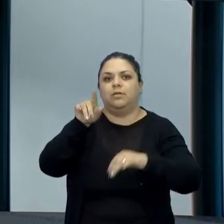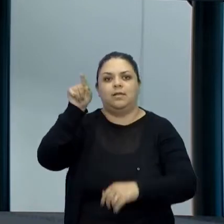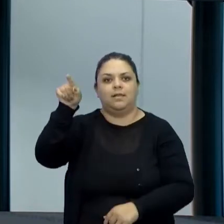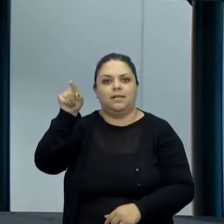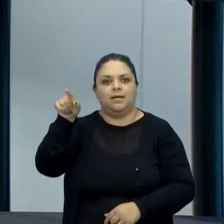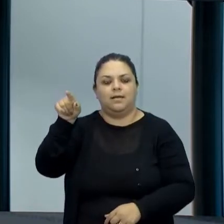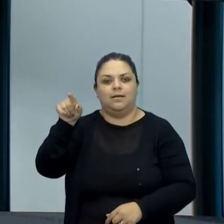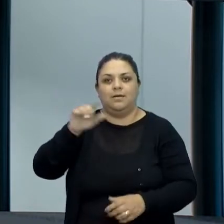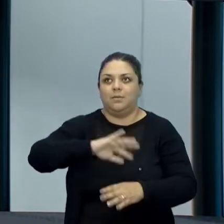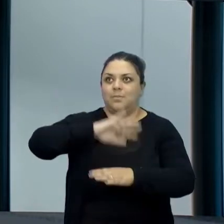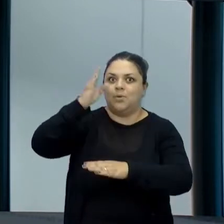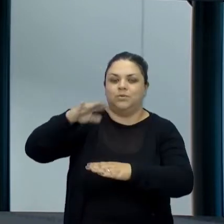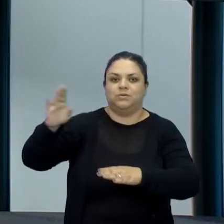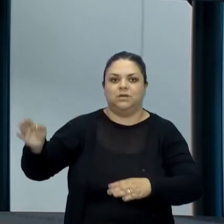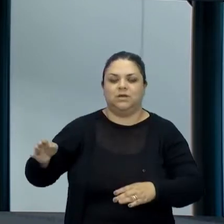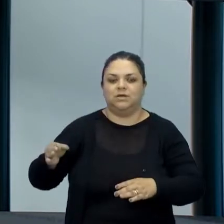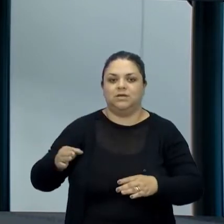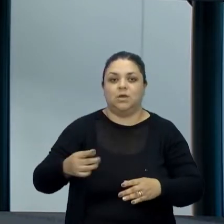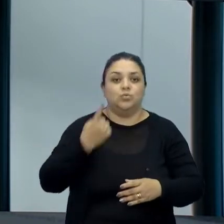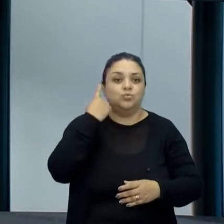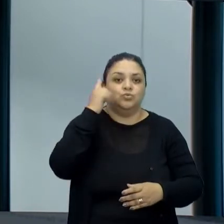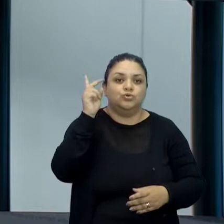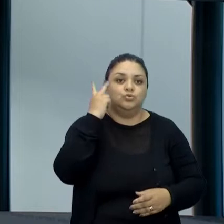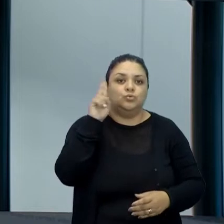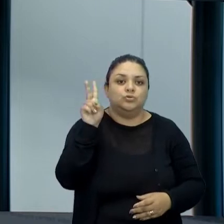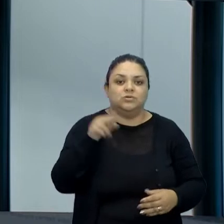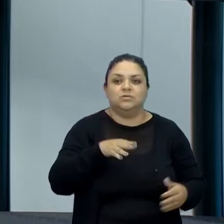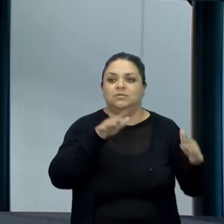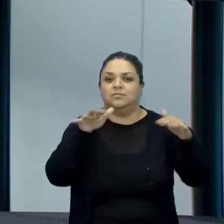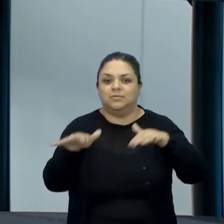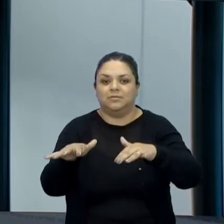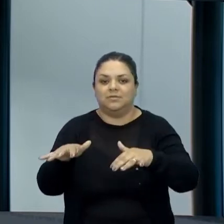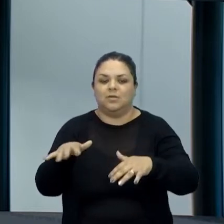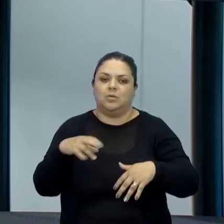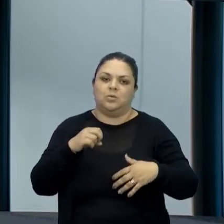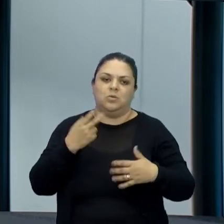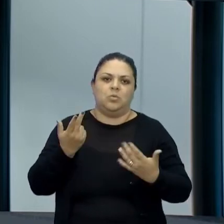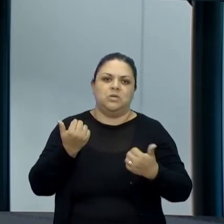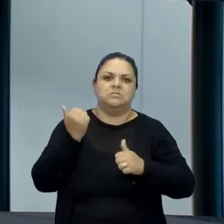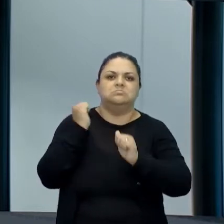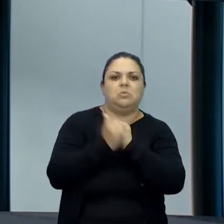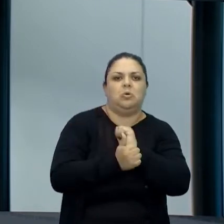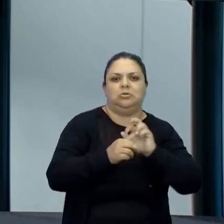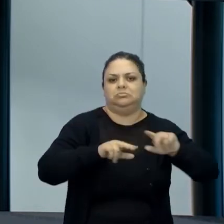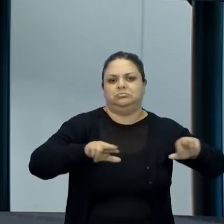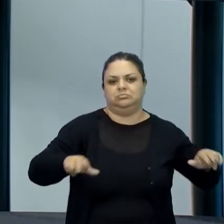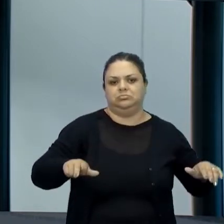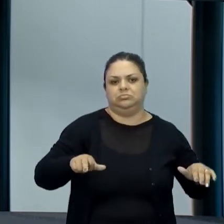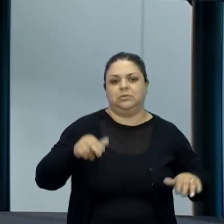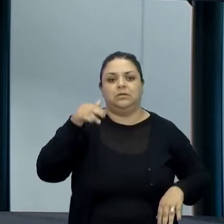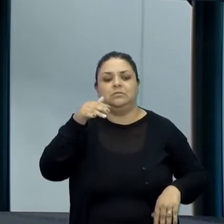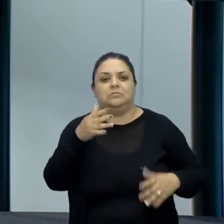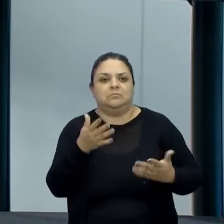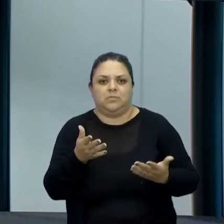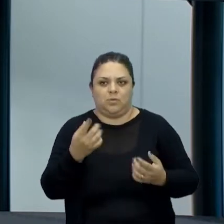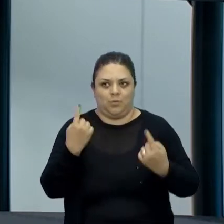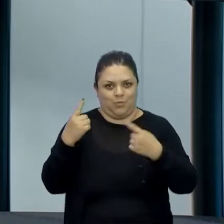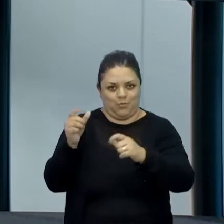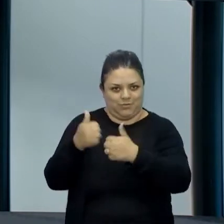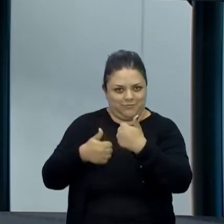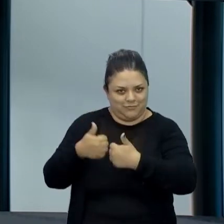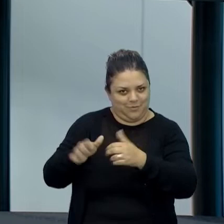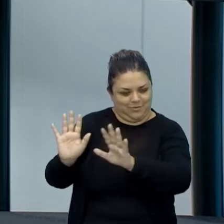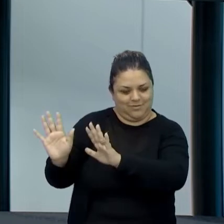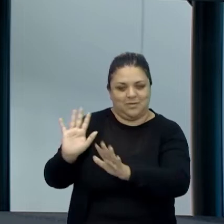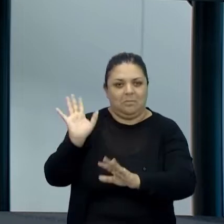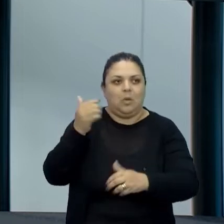ou alguém que faz esporte, não vou falar só de futebol, é que futebol é muito famosinho, né? Mas nada contra o jogo de futebol, não